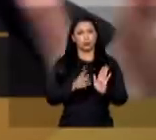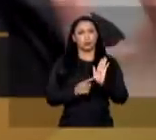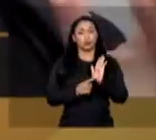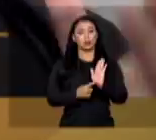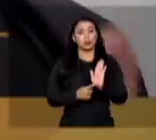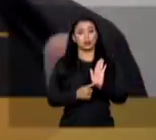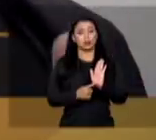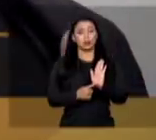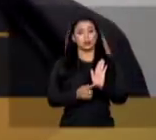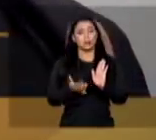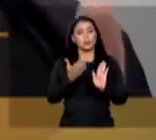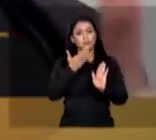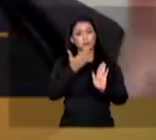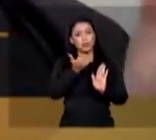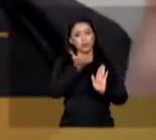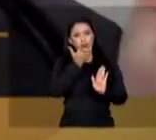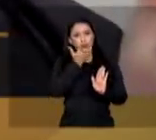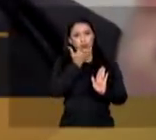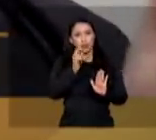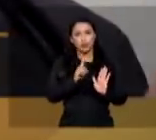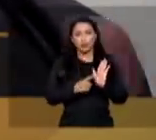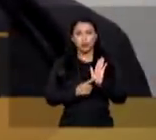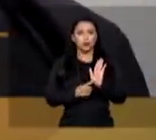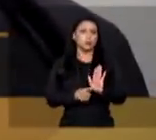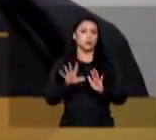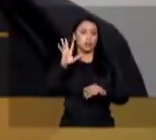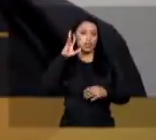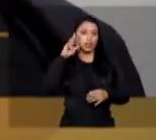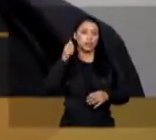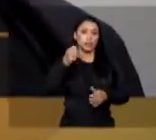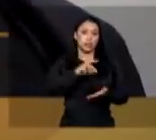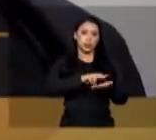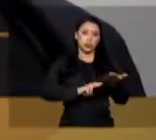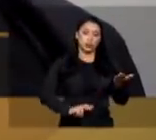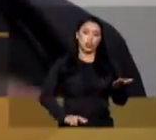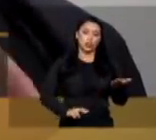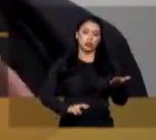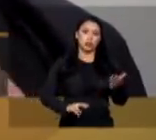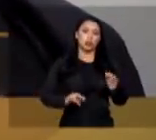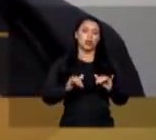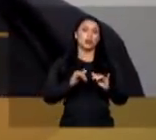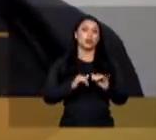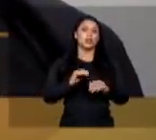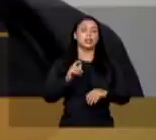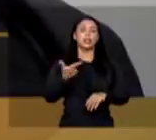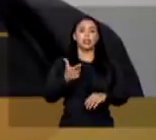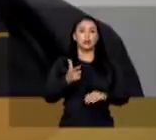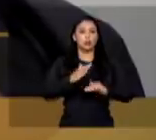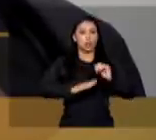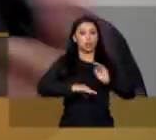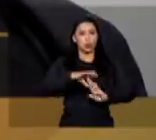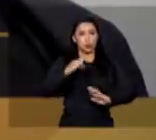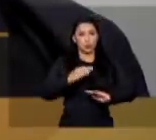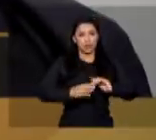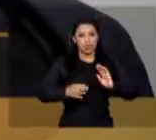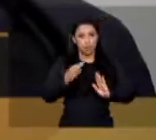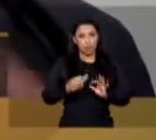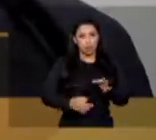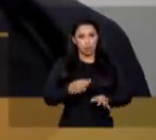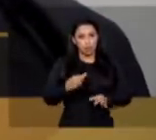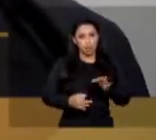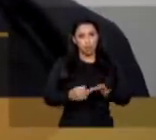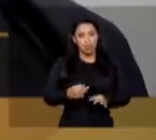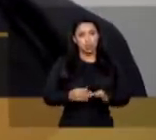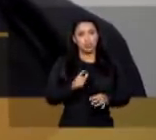com efeito, com as devidas vênias, não ficou demonstrado na decisão do eminente relator que a declaração da incompetência do juízo teria gerado